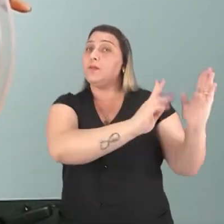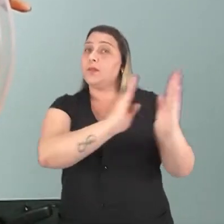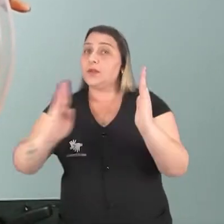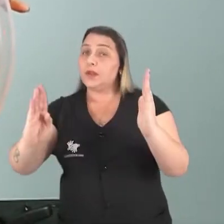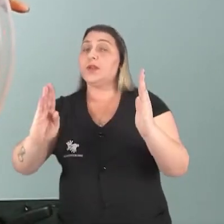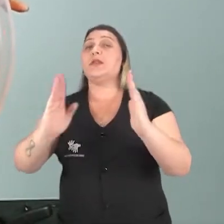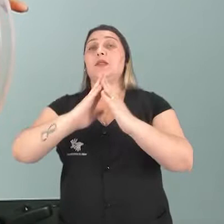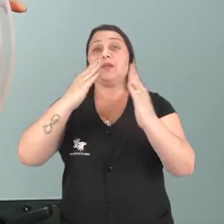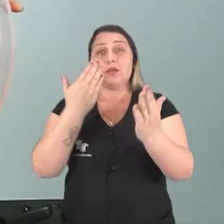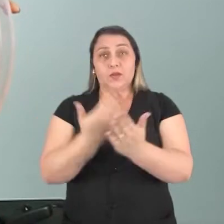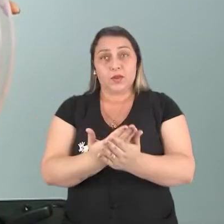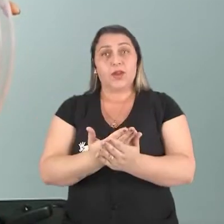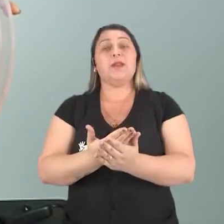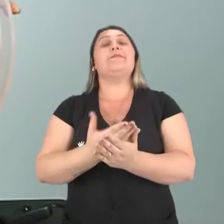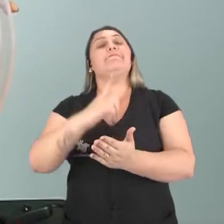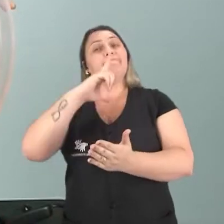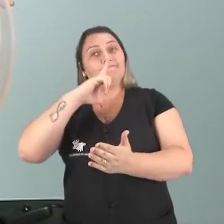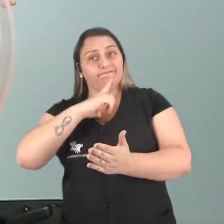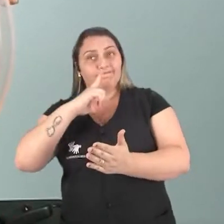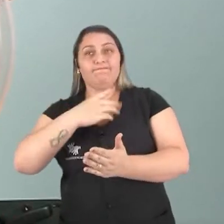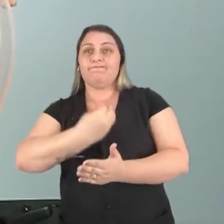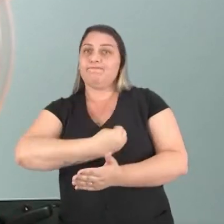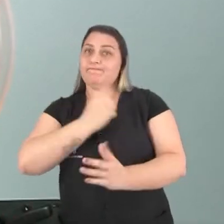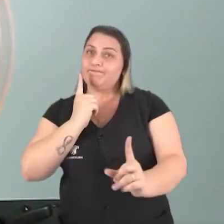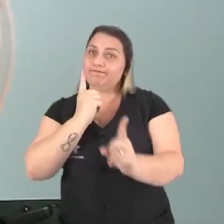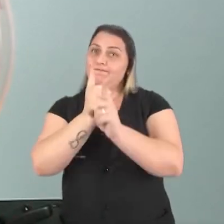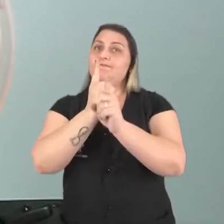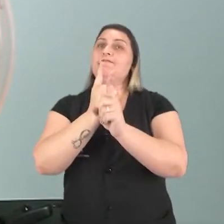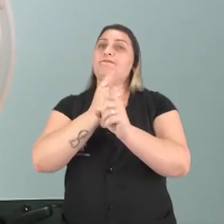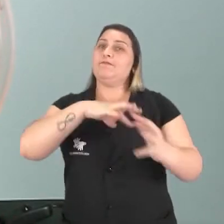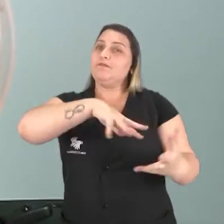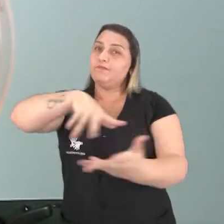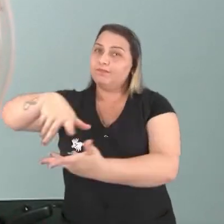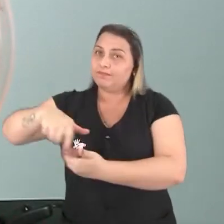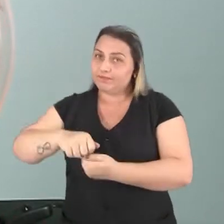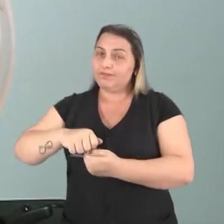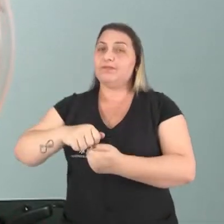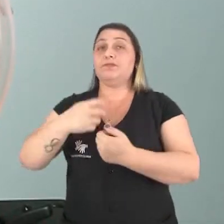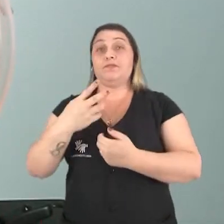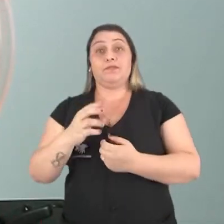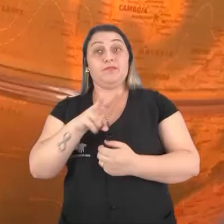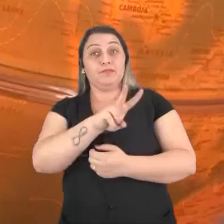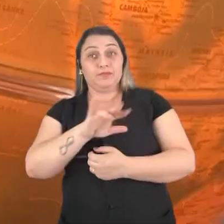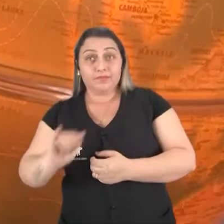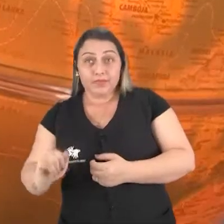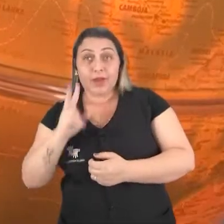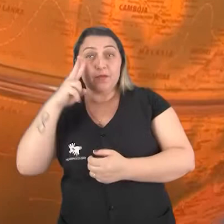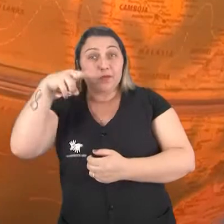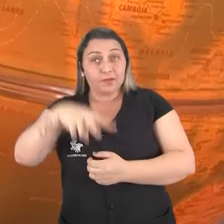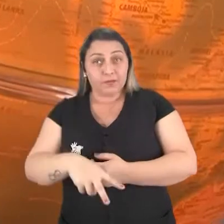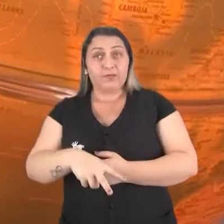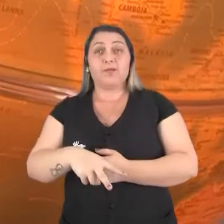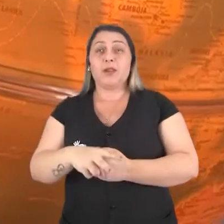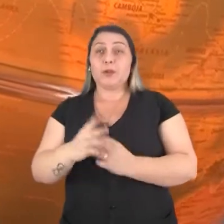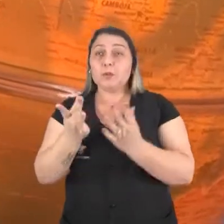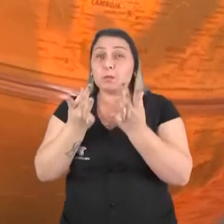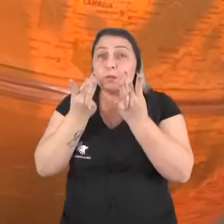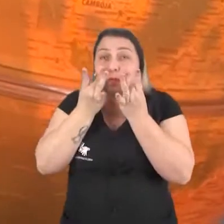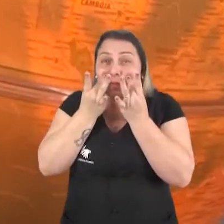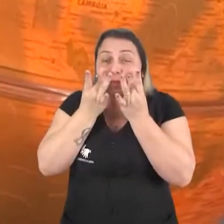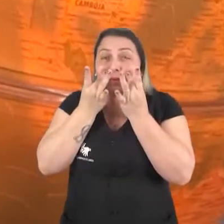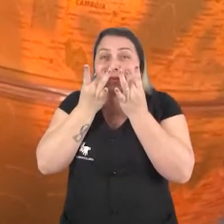da escola, porque geralmente você encontrará esse globo. E então você vai observar bem de